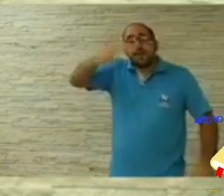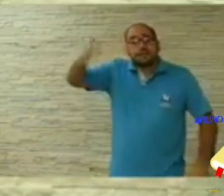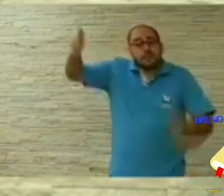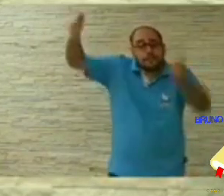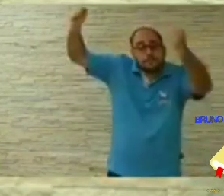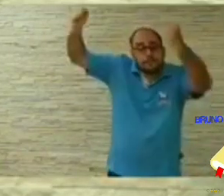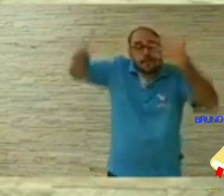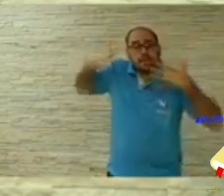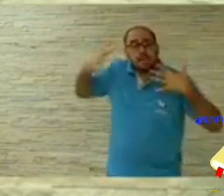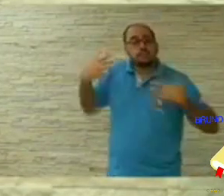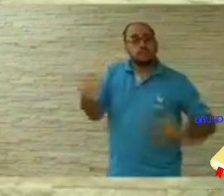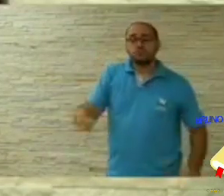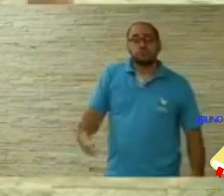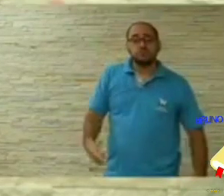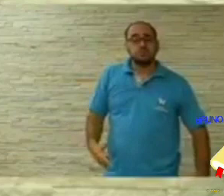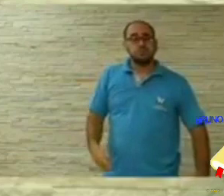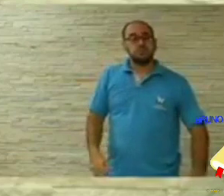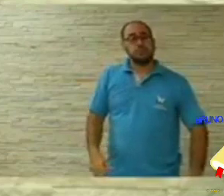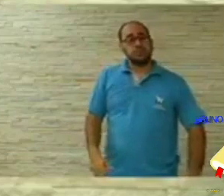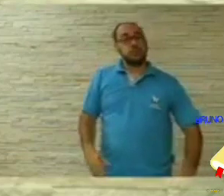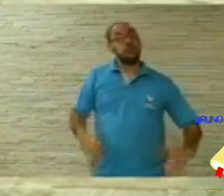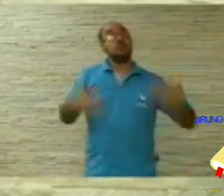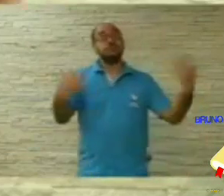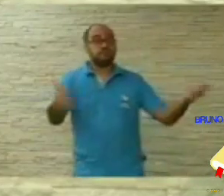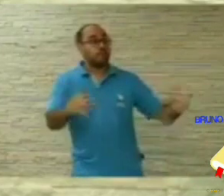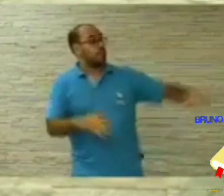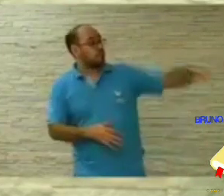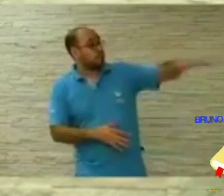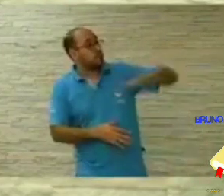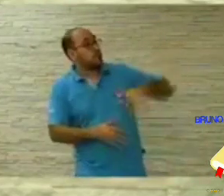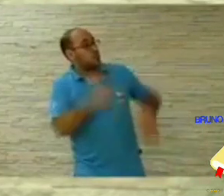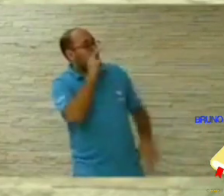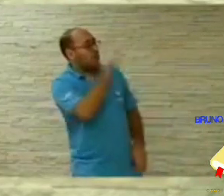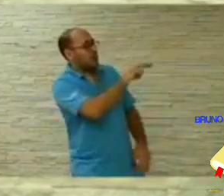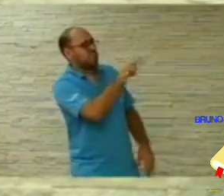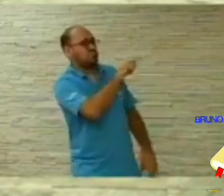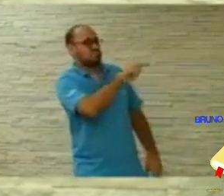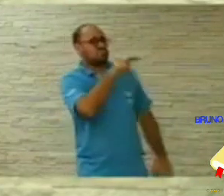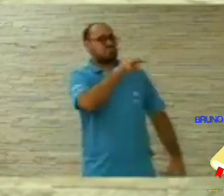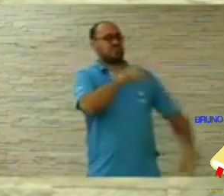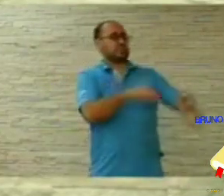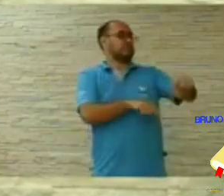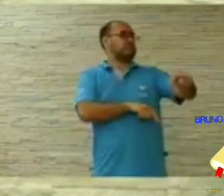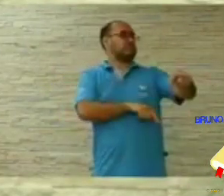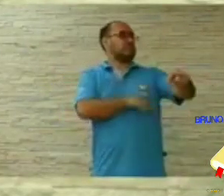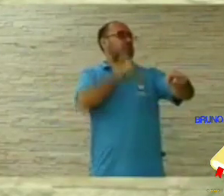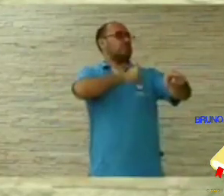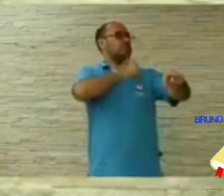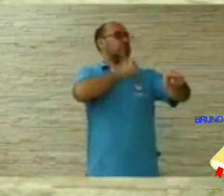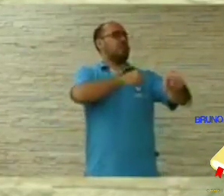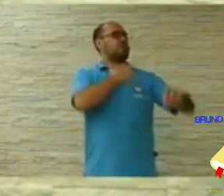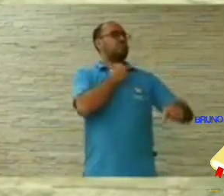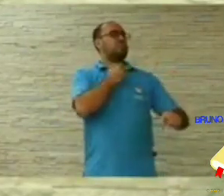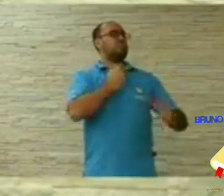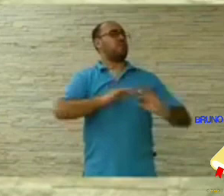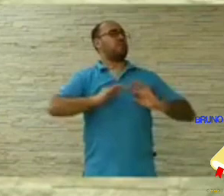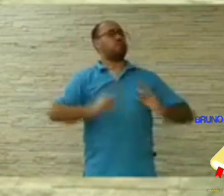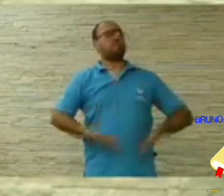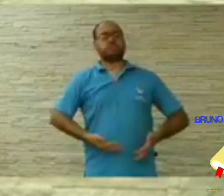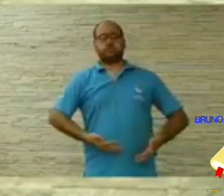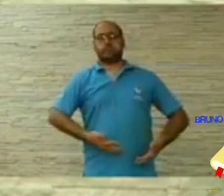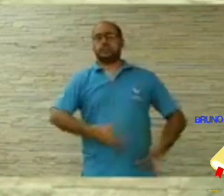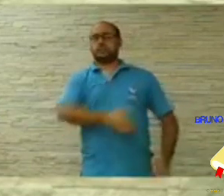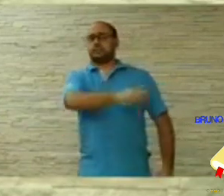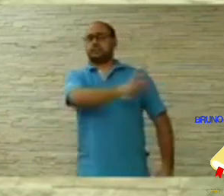Deus. Talvez ali algumas pessoas do povo, o sacerdote, os líderes espirituais, olhavam para as mulheres estéreis e falavam assim: